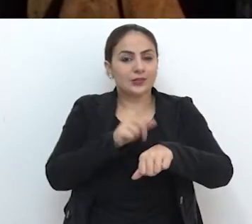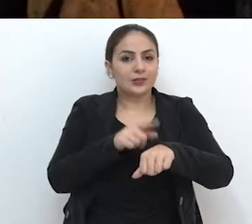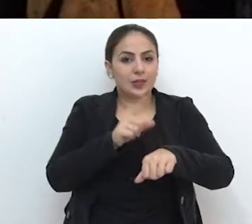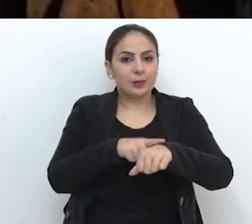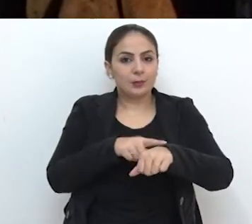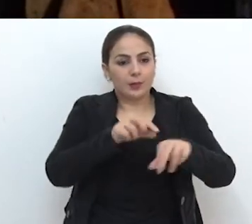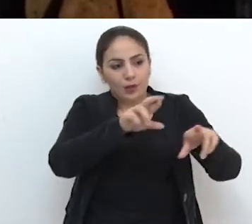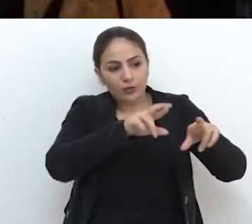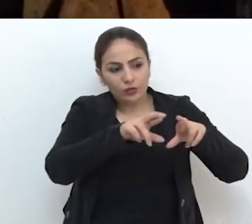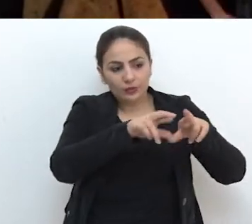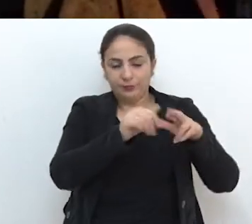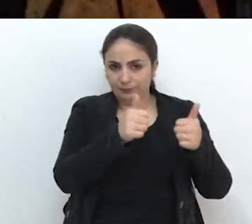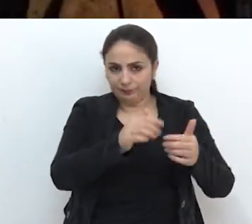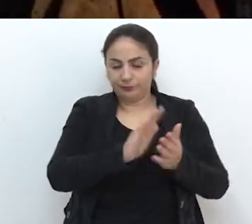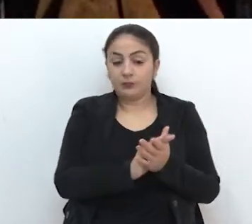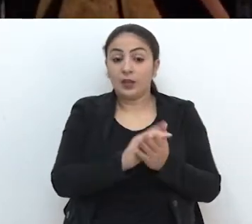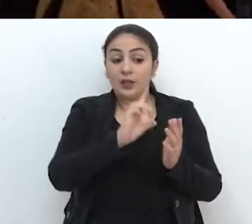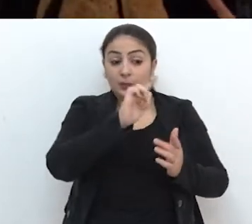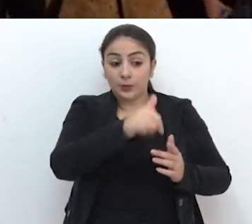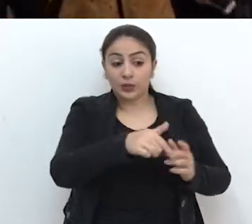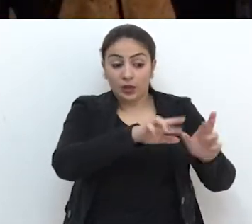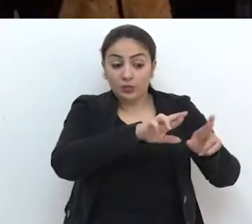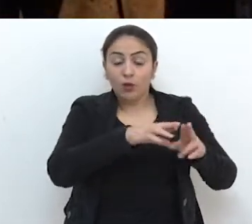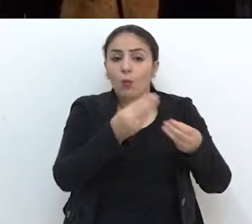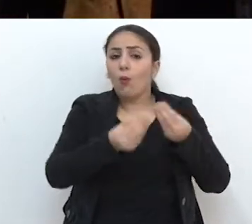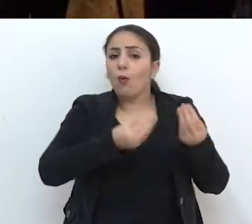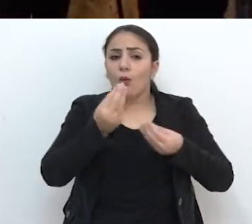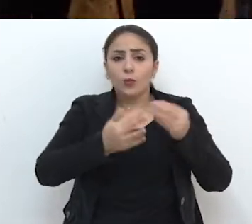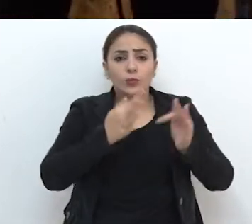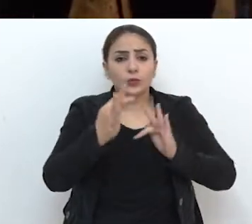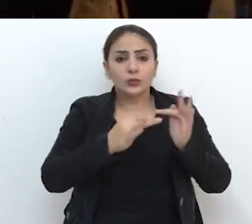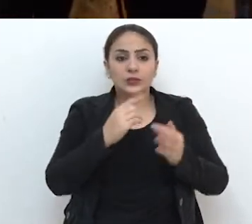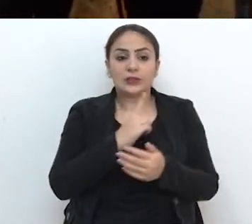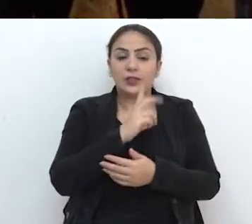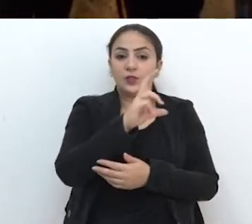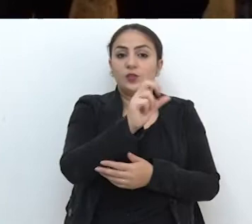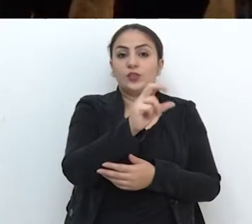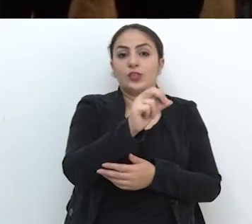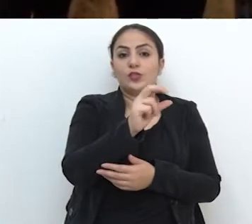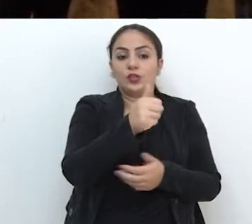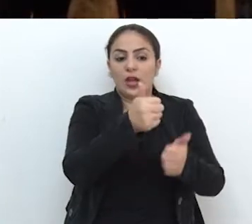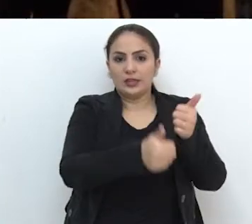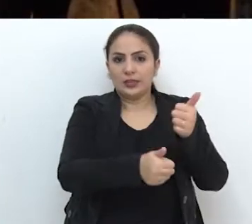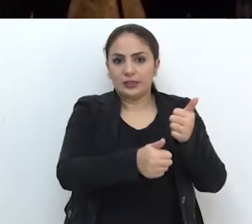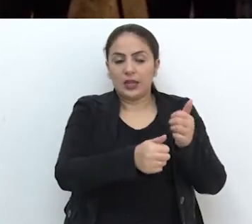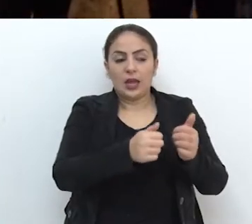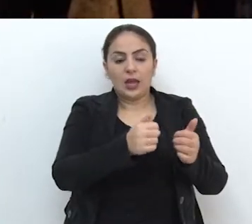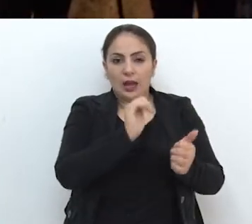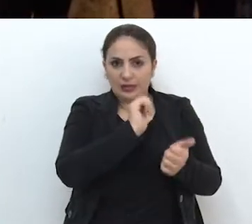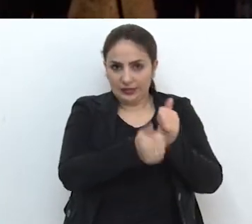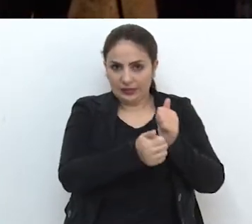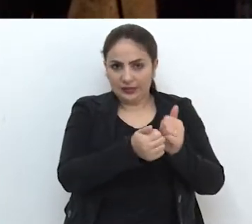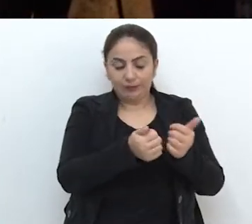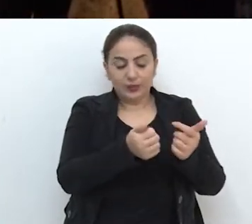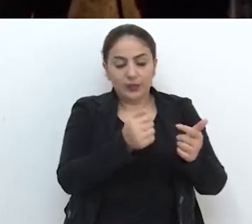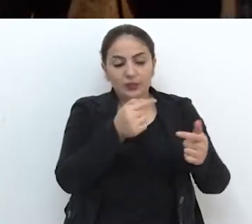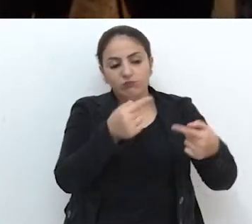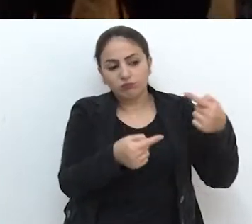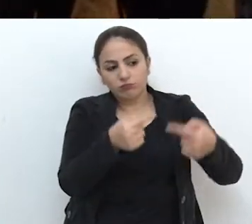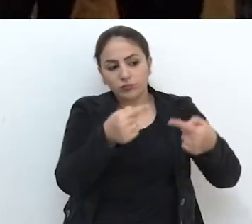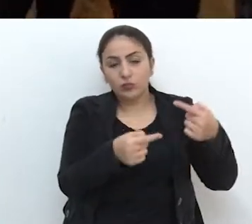classificam as regionais. Essas regionais, como é que funciona? São os 20 atletas, disputam, os 10